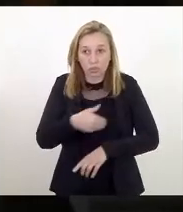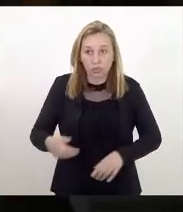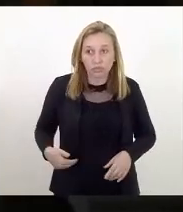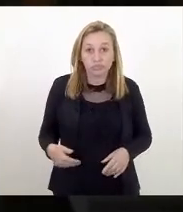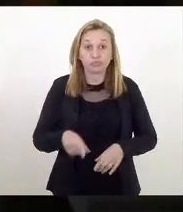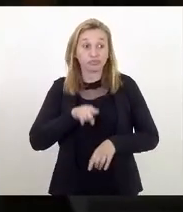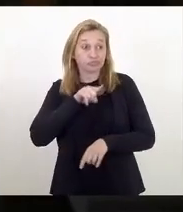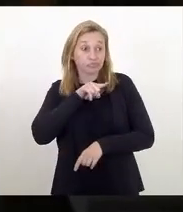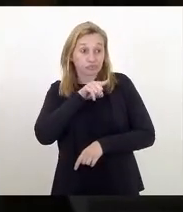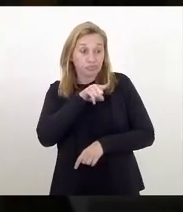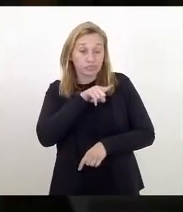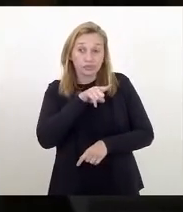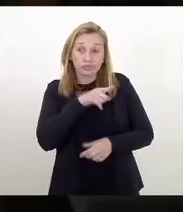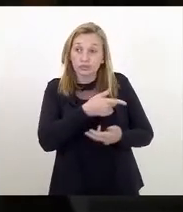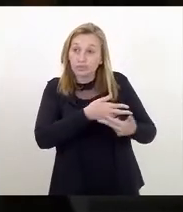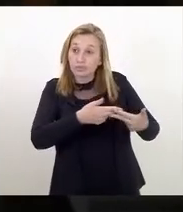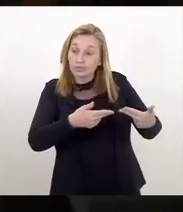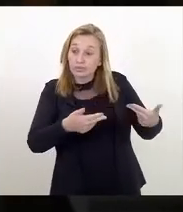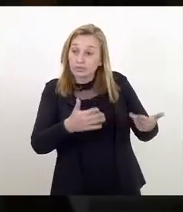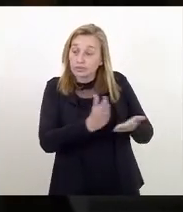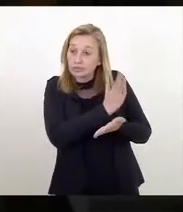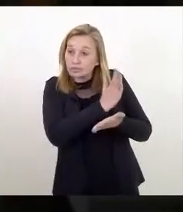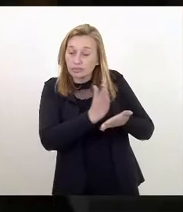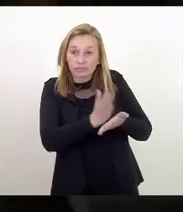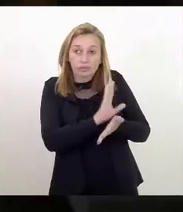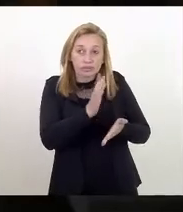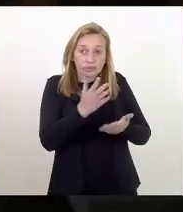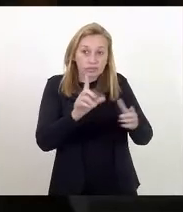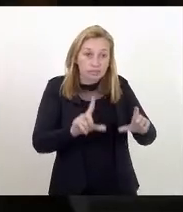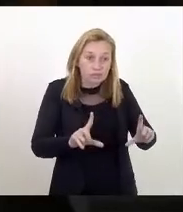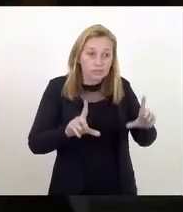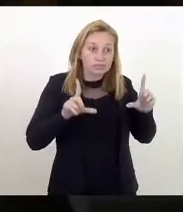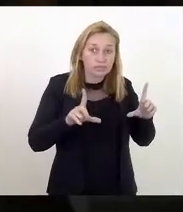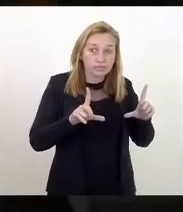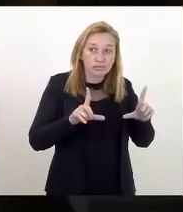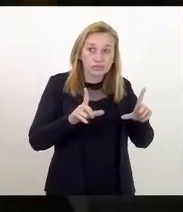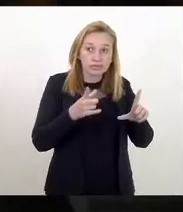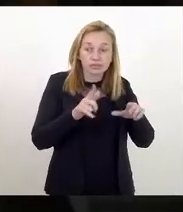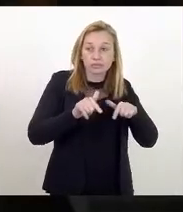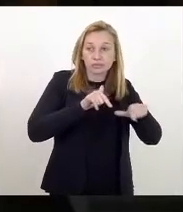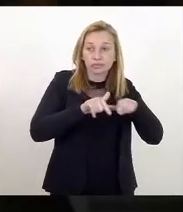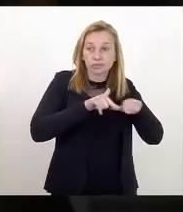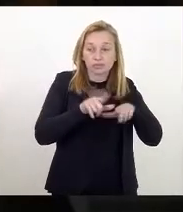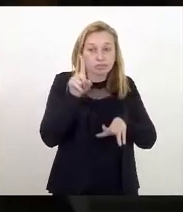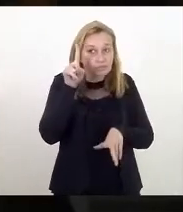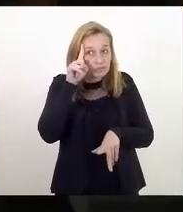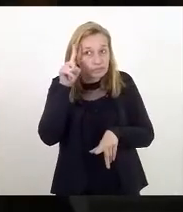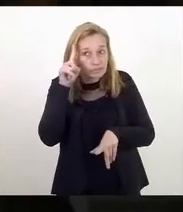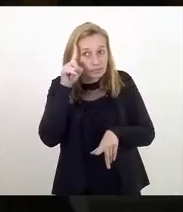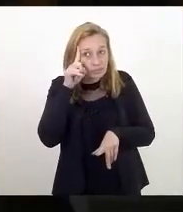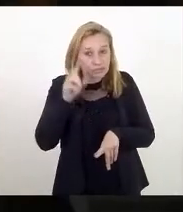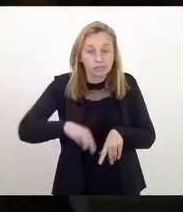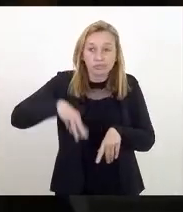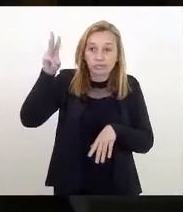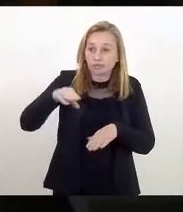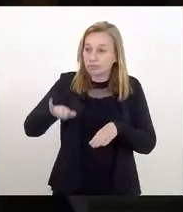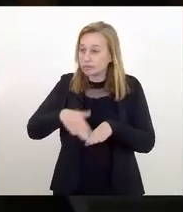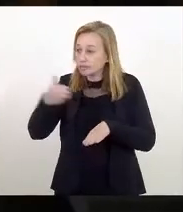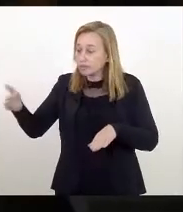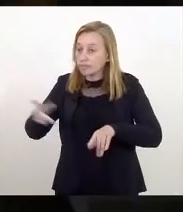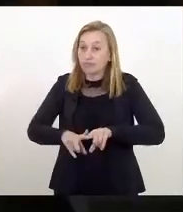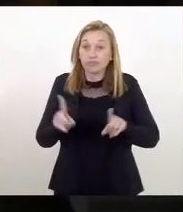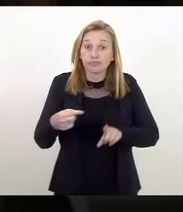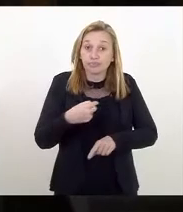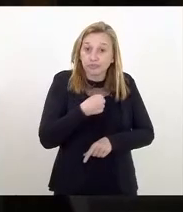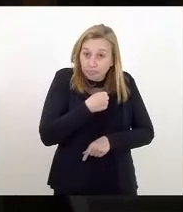aqueles que muitas vezes não aparecem no trabalho cotidiano para quem está do lado de fora. mas